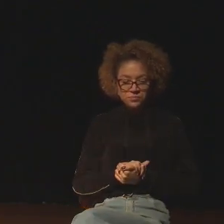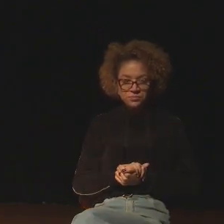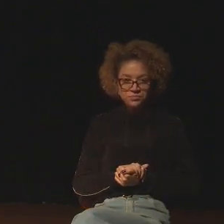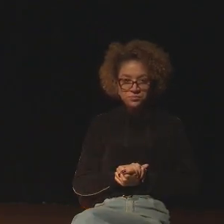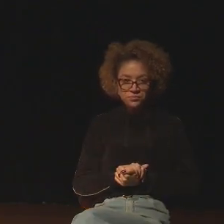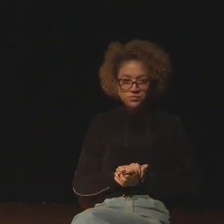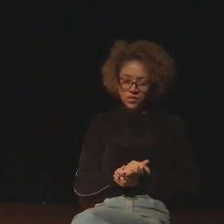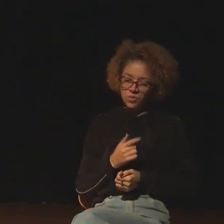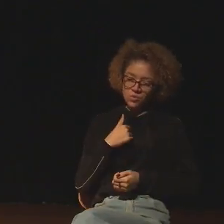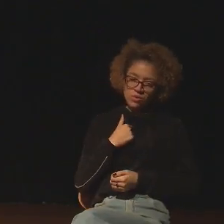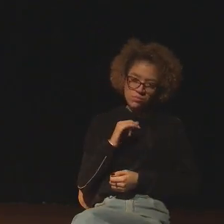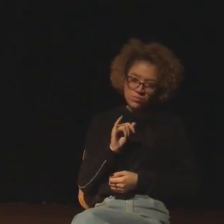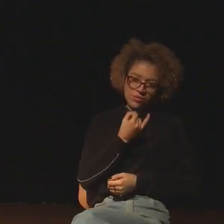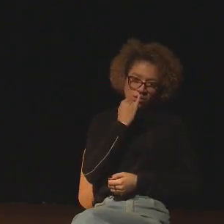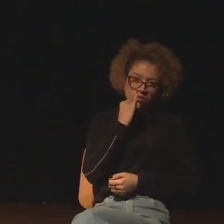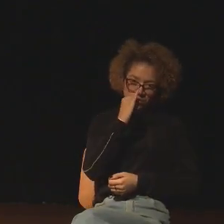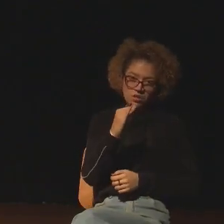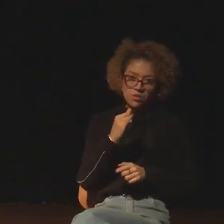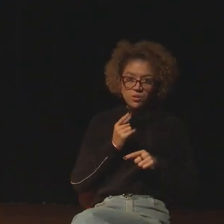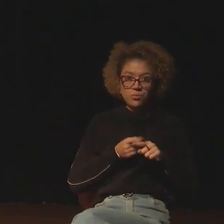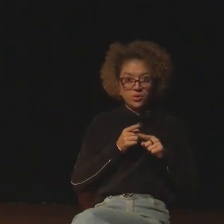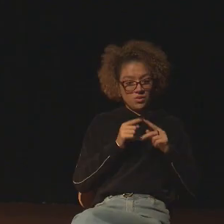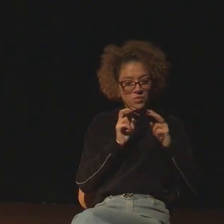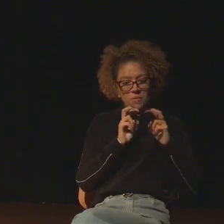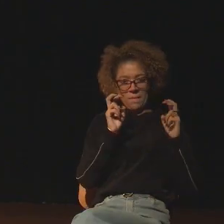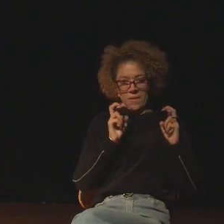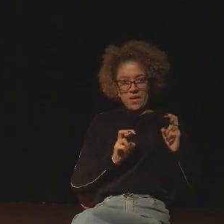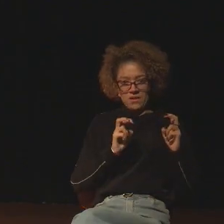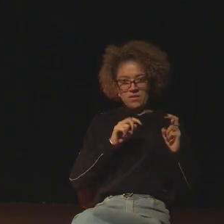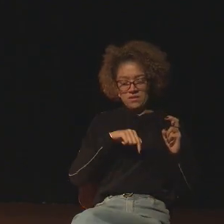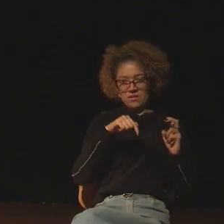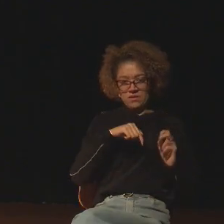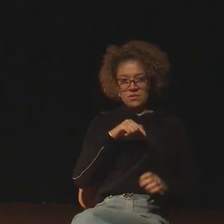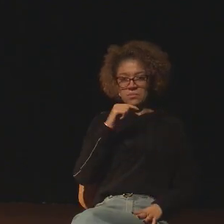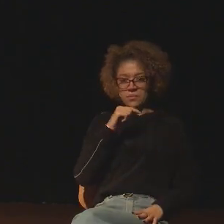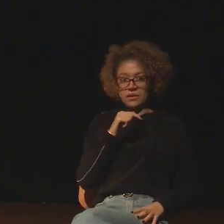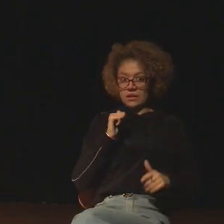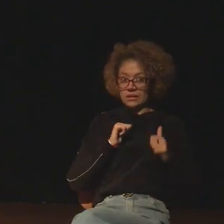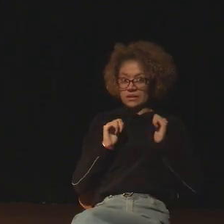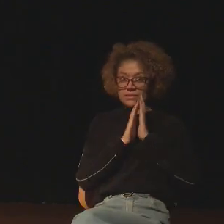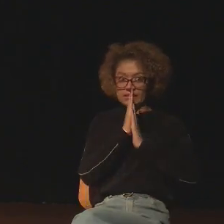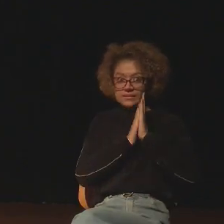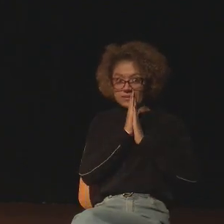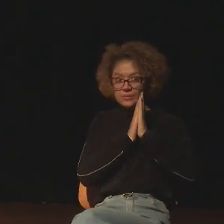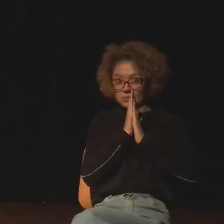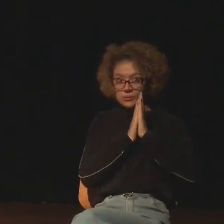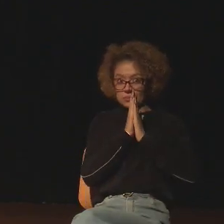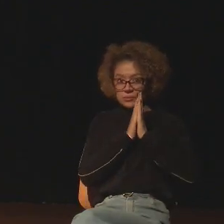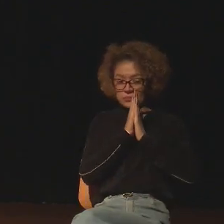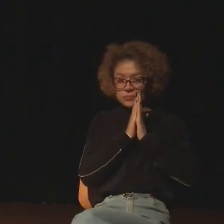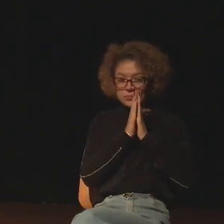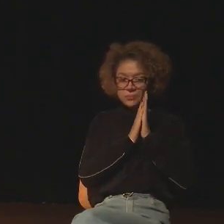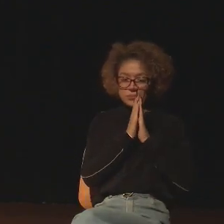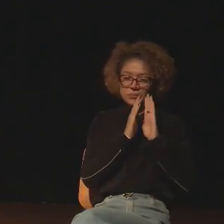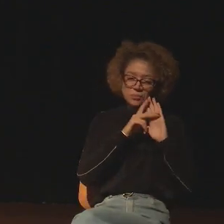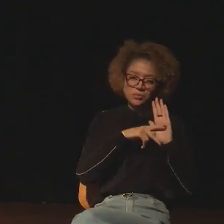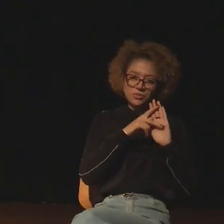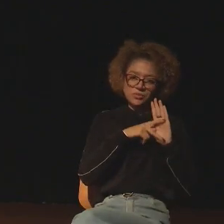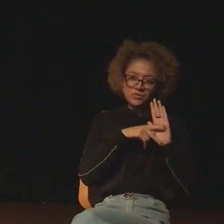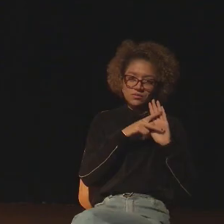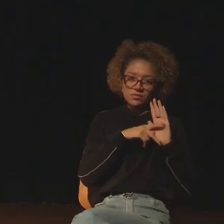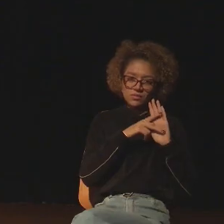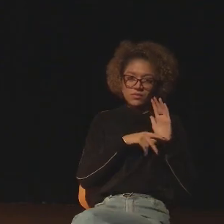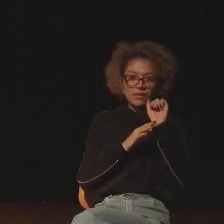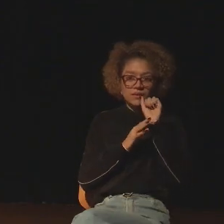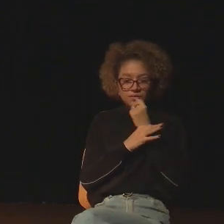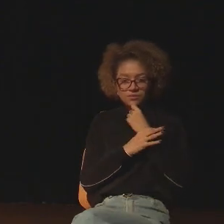Estou avisando isso até para o MASP aqui, para saber, que eu sei que eles estão ansiosos pelo projeto, e a gente já também garante que todo mundo